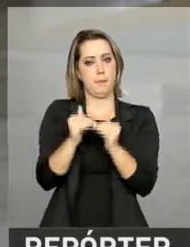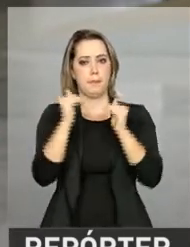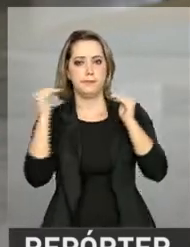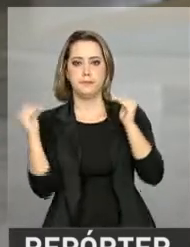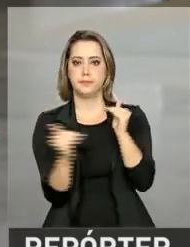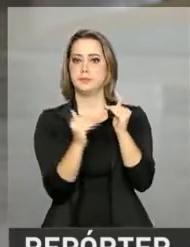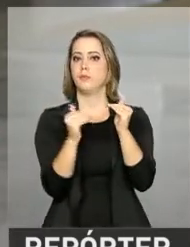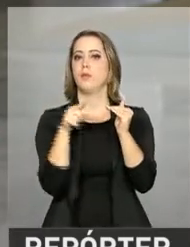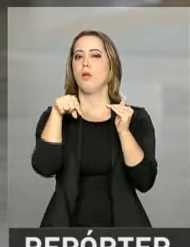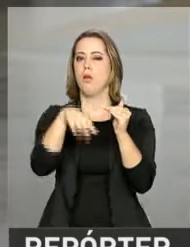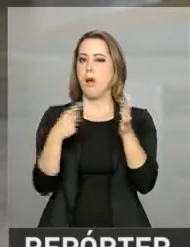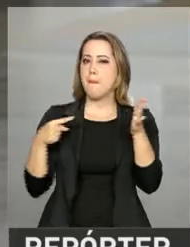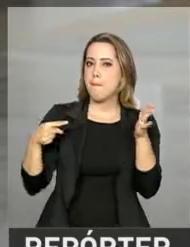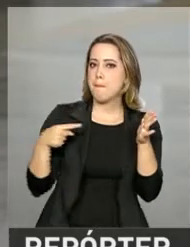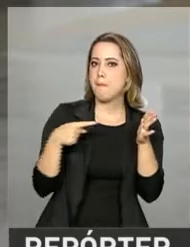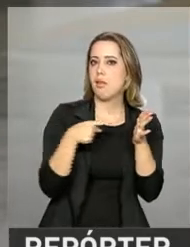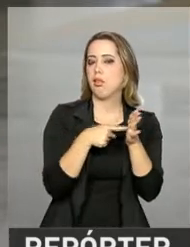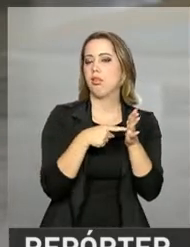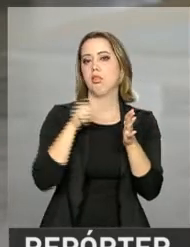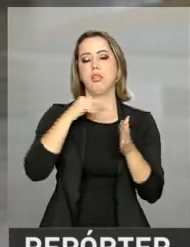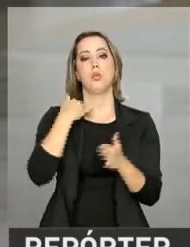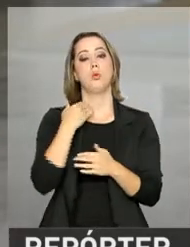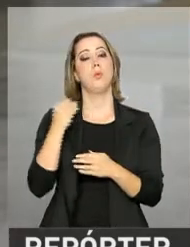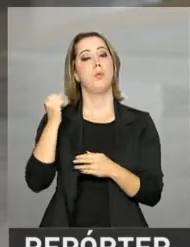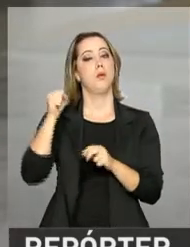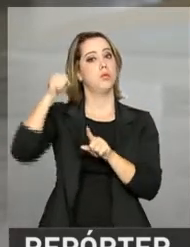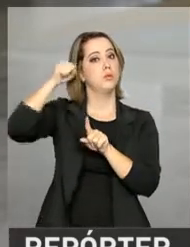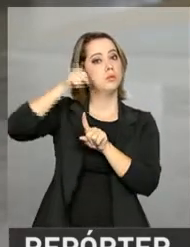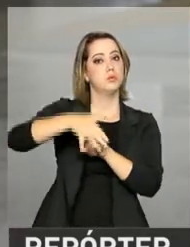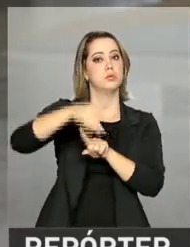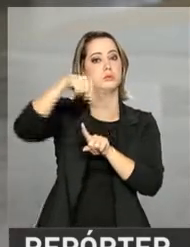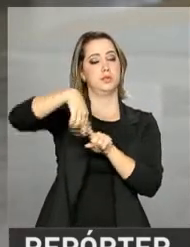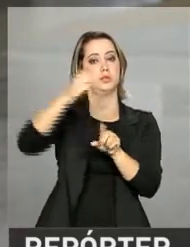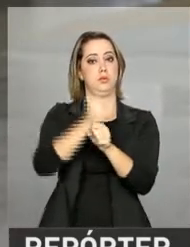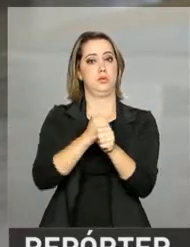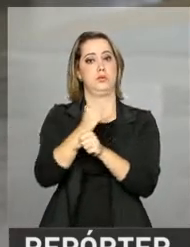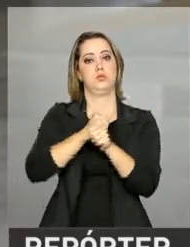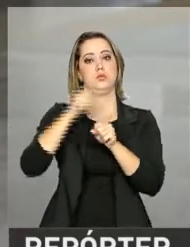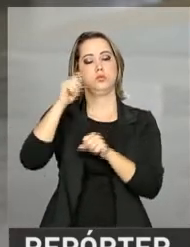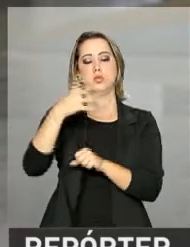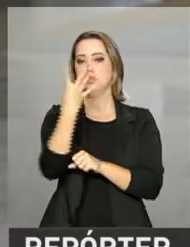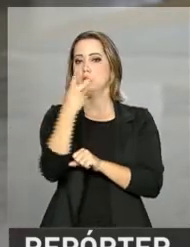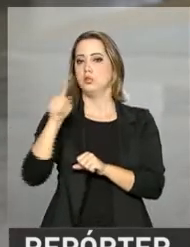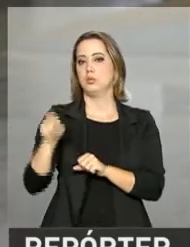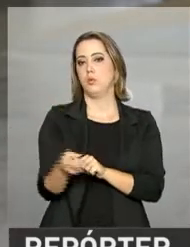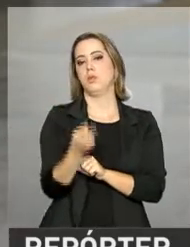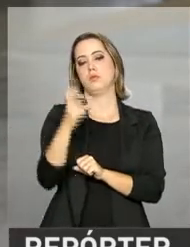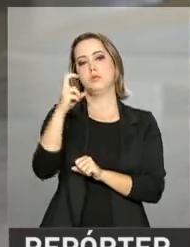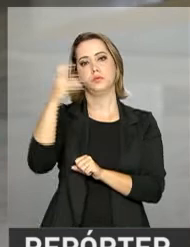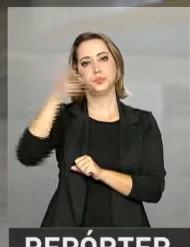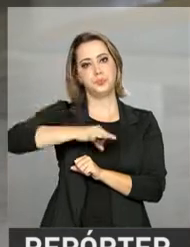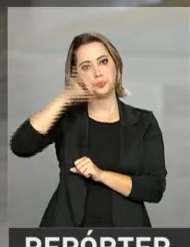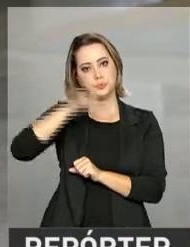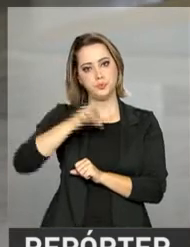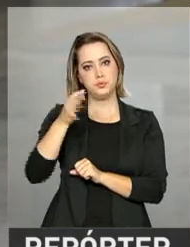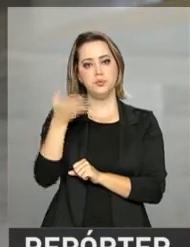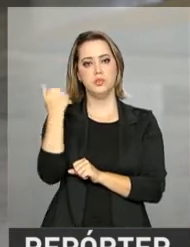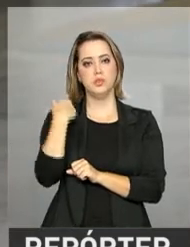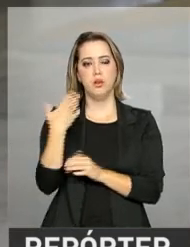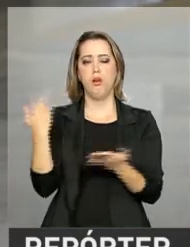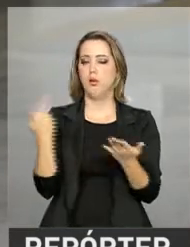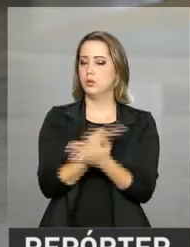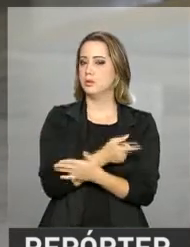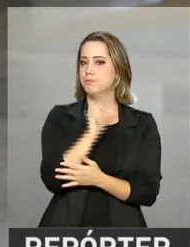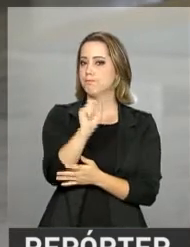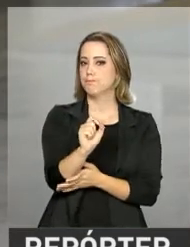da meta definido pelo banco central para 2017 que é de 4 e meio por cento a última vez que isso ocorreu